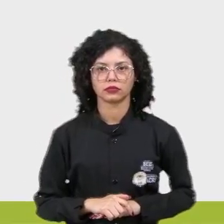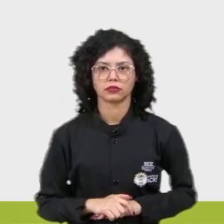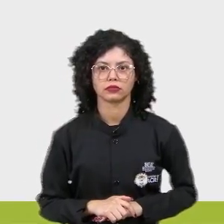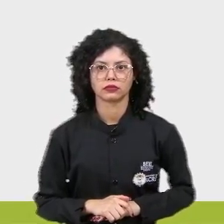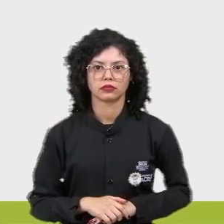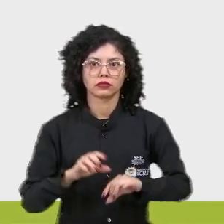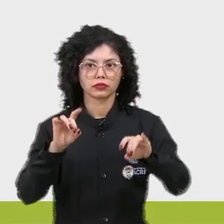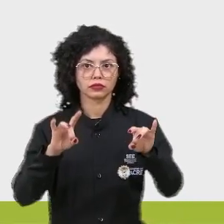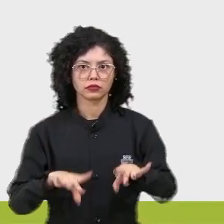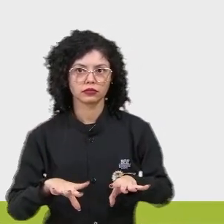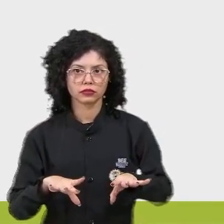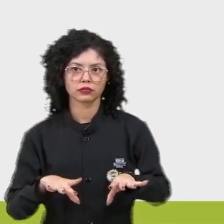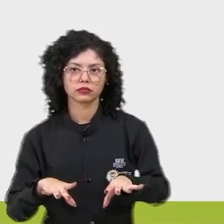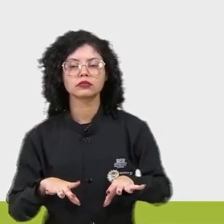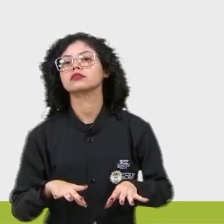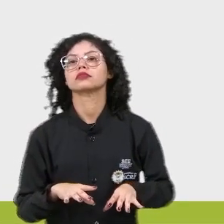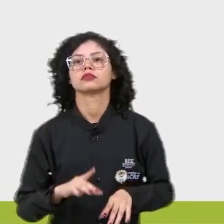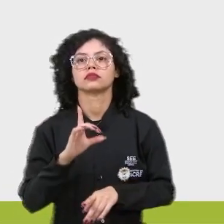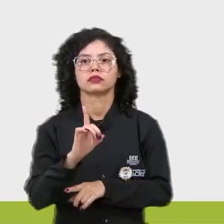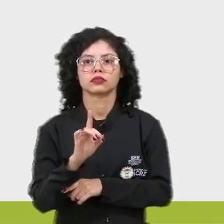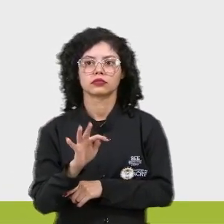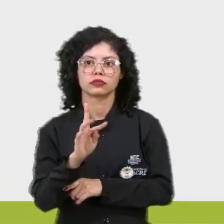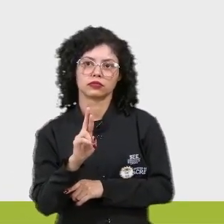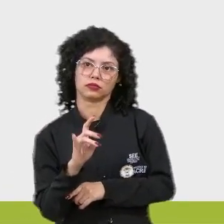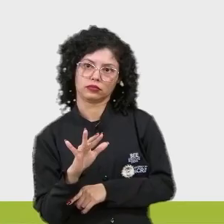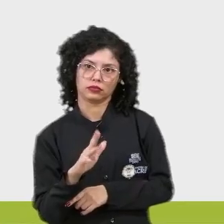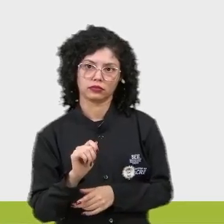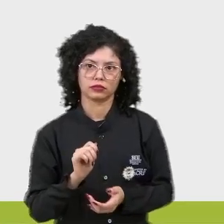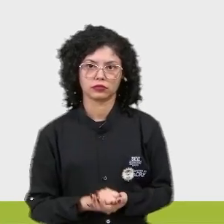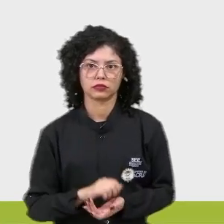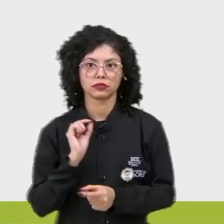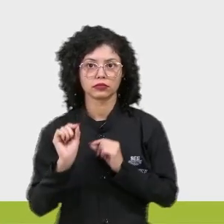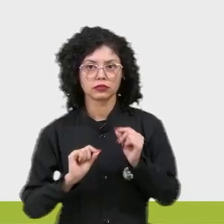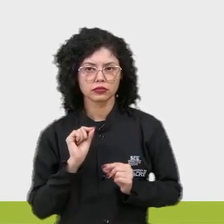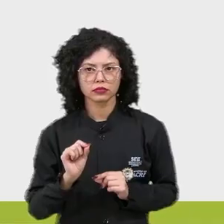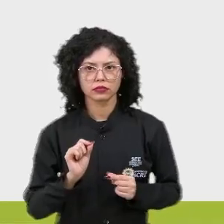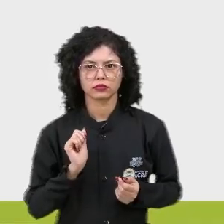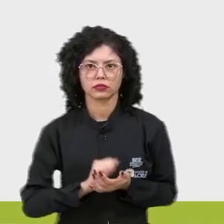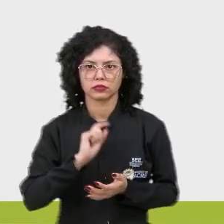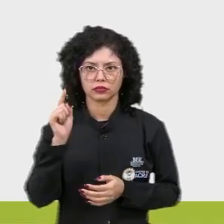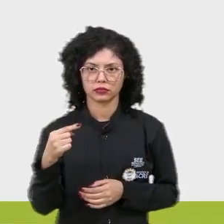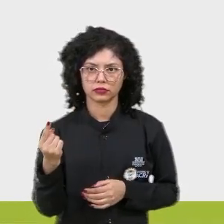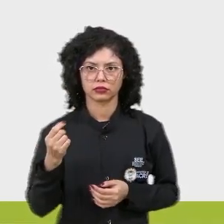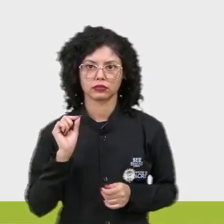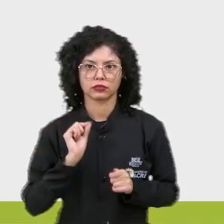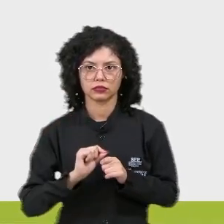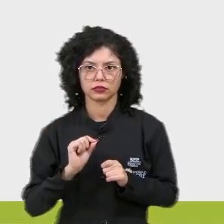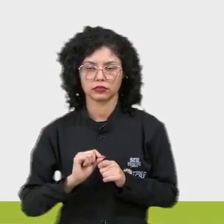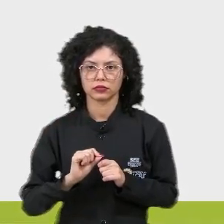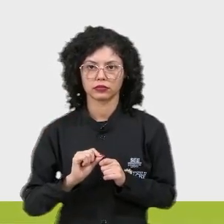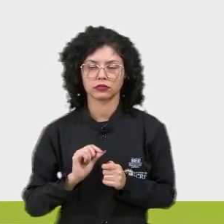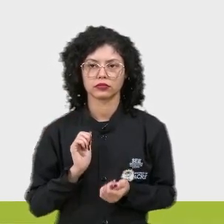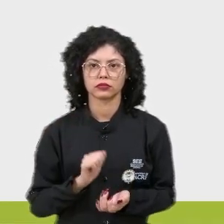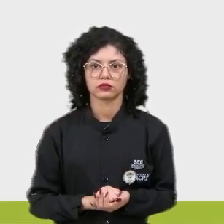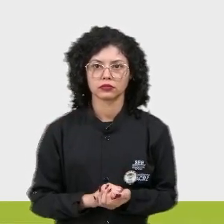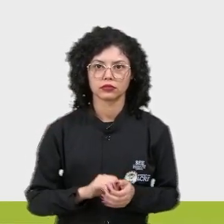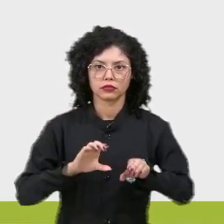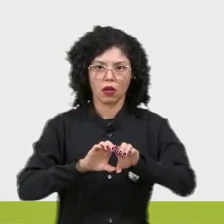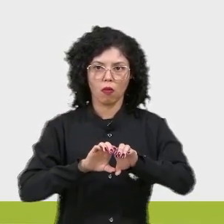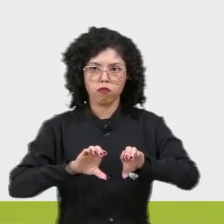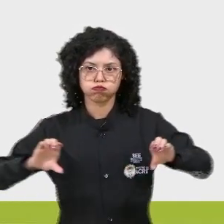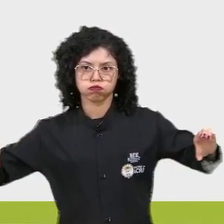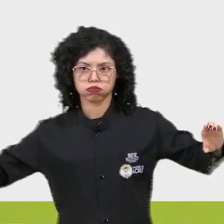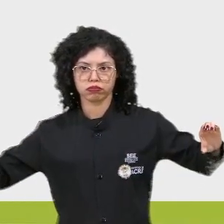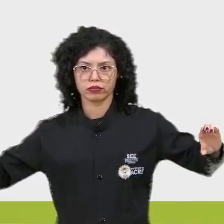E por último, nós temos aí o dutoviário. O modal dutoviário é aquele que realiza o transporte por meio de